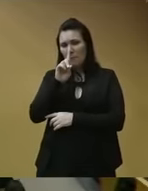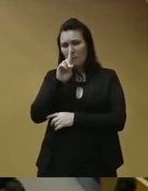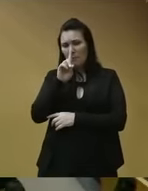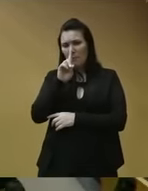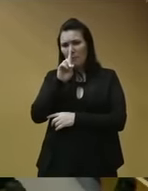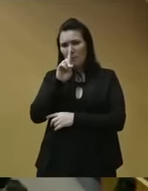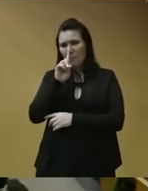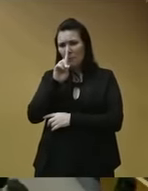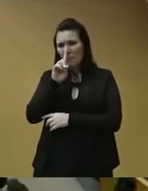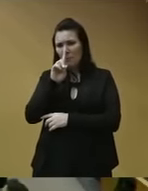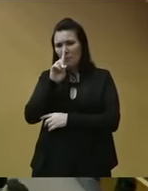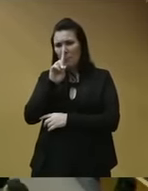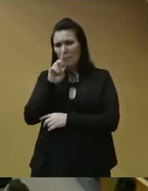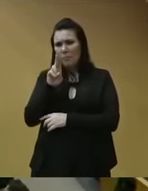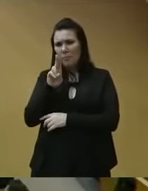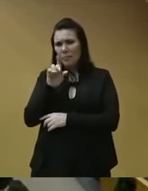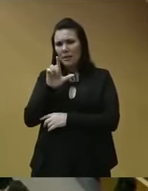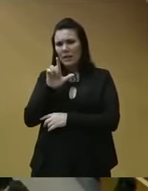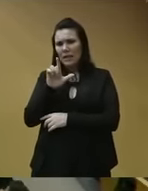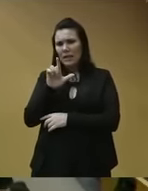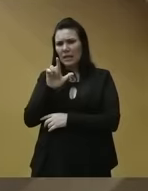de Bagé.